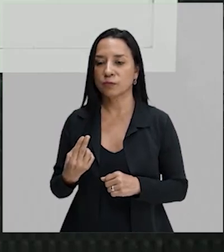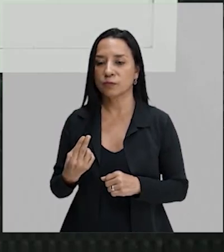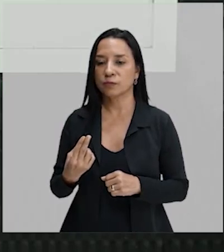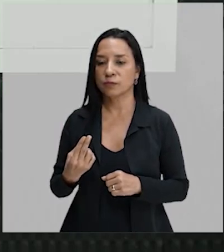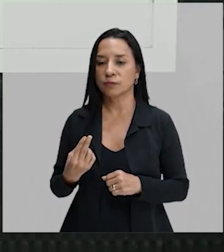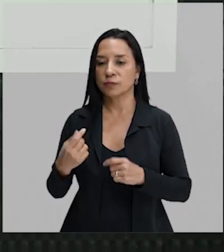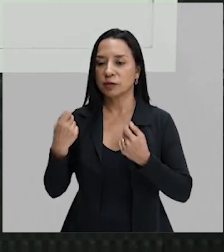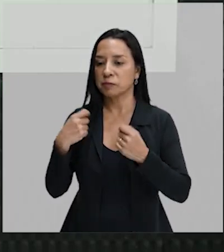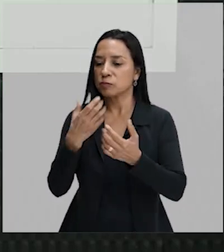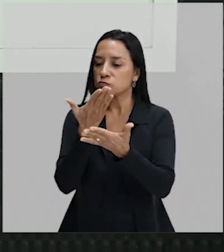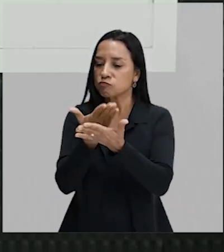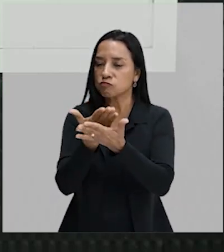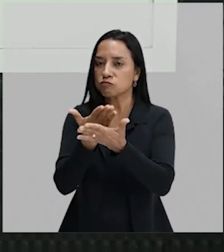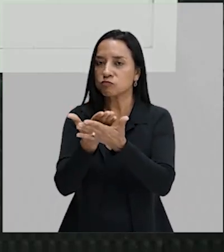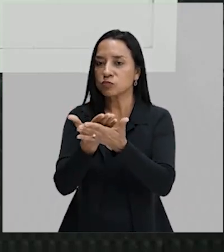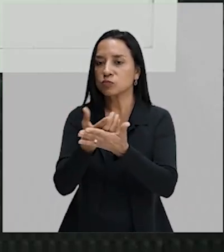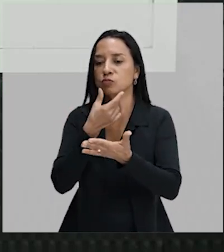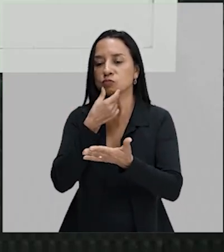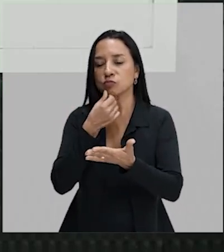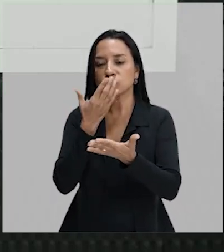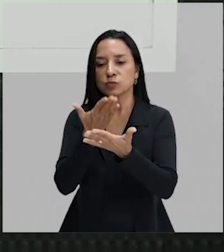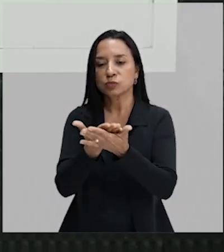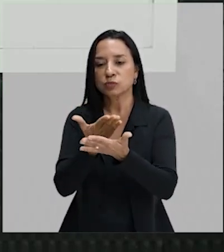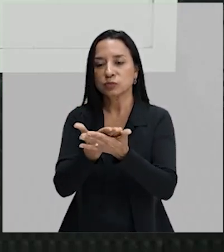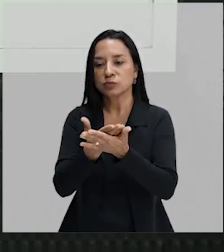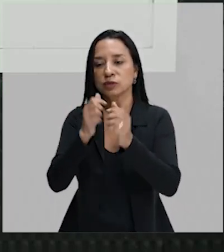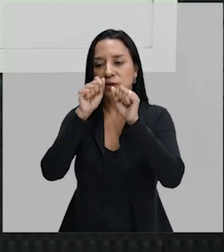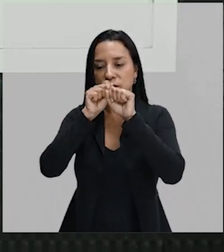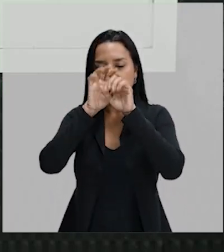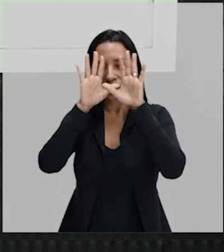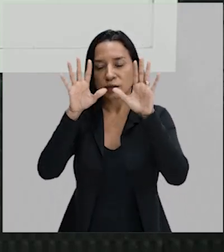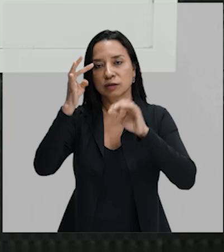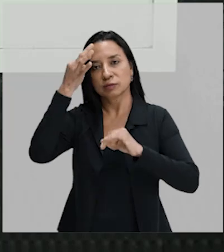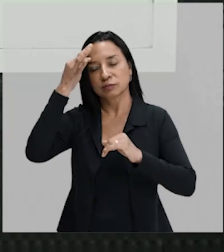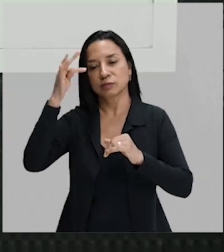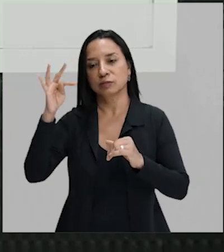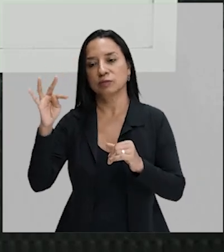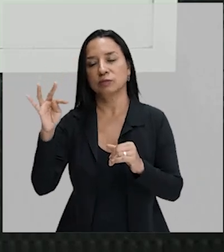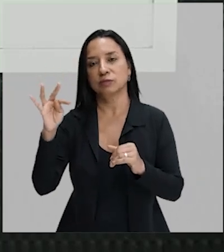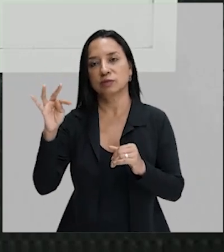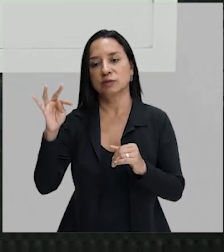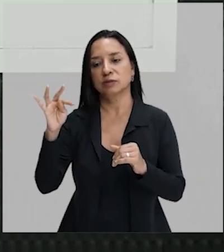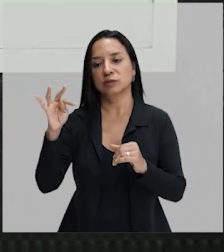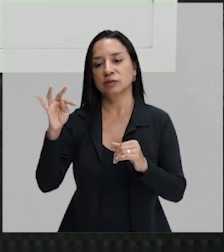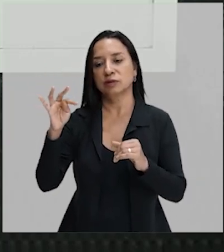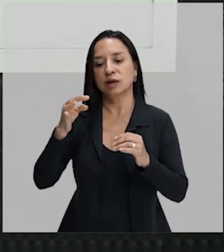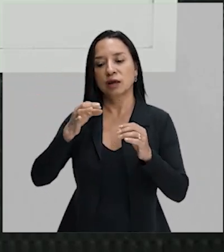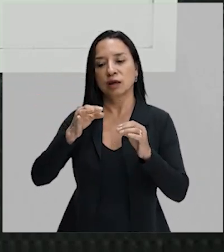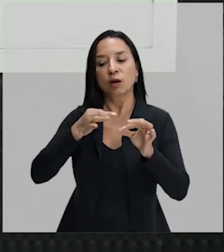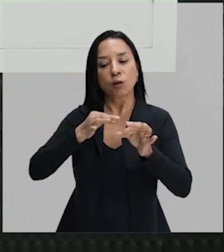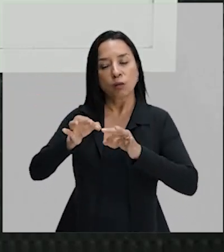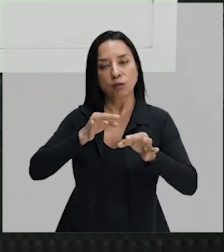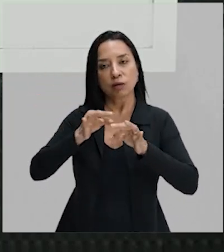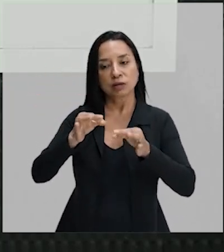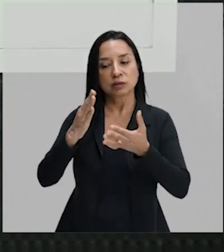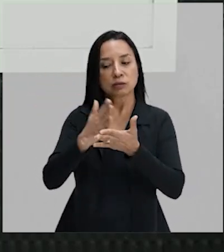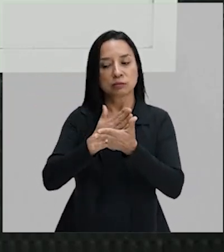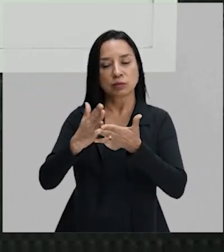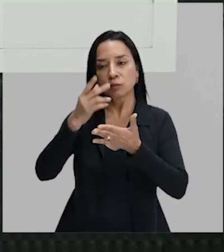necessariamente, um estudioso. Claro que essa teoria é elaborada por algum